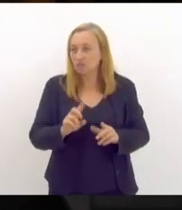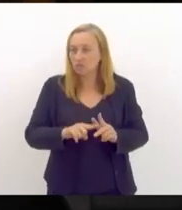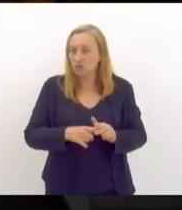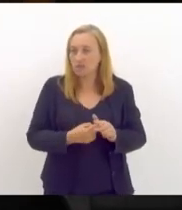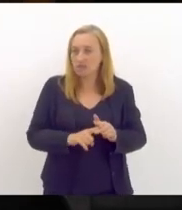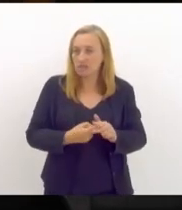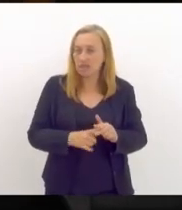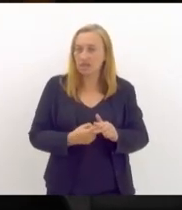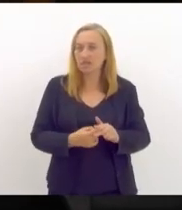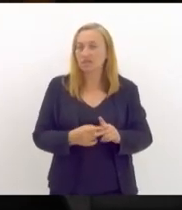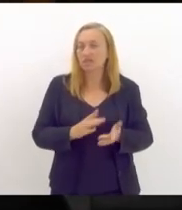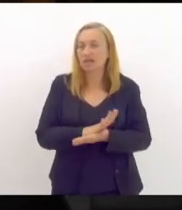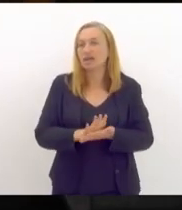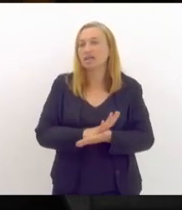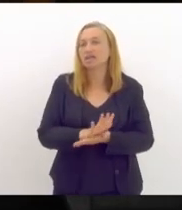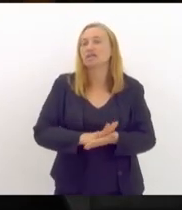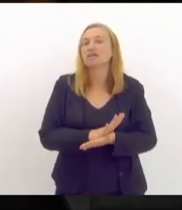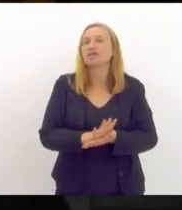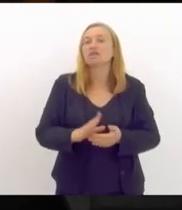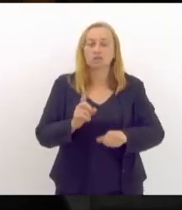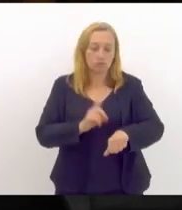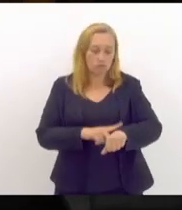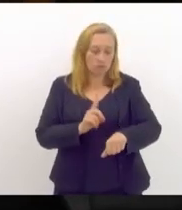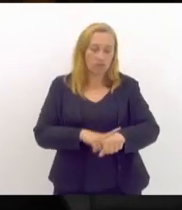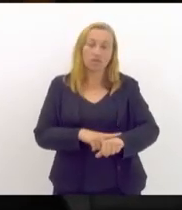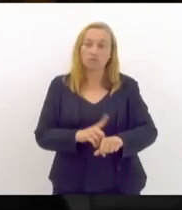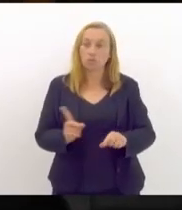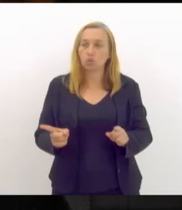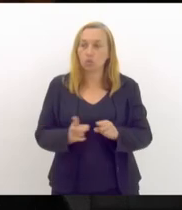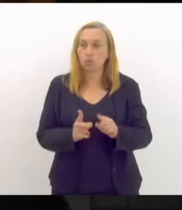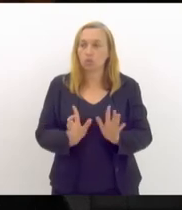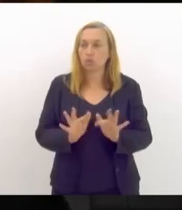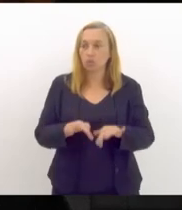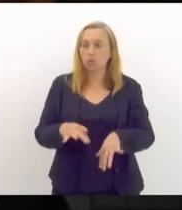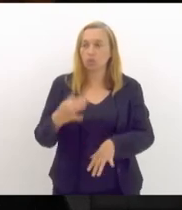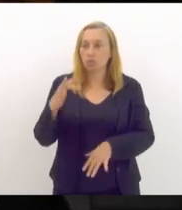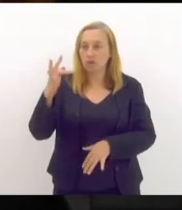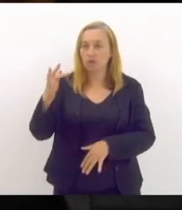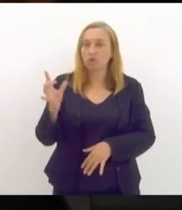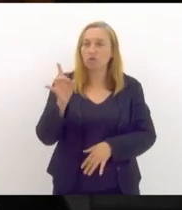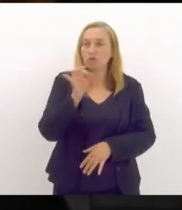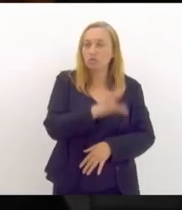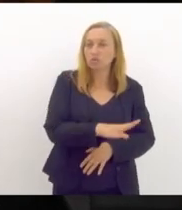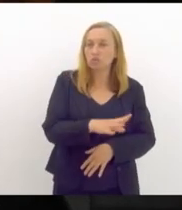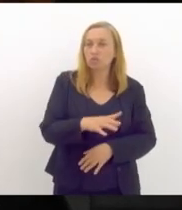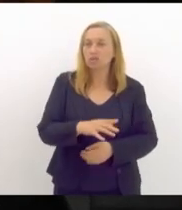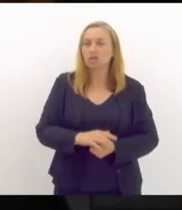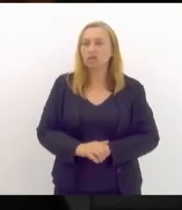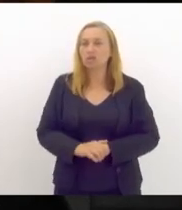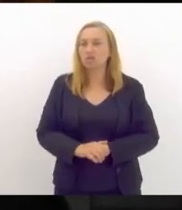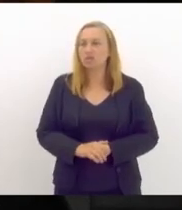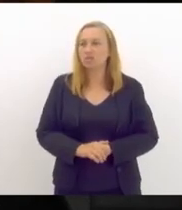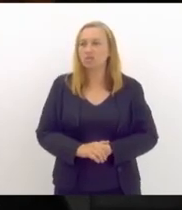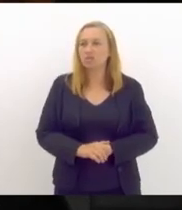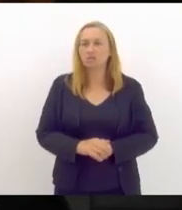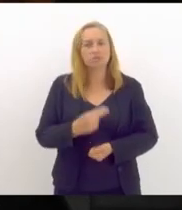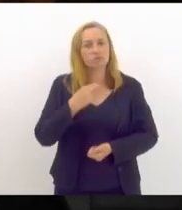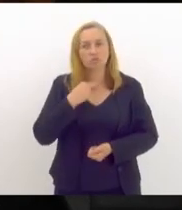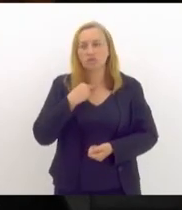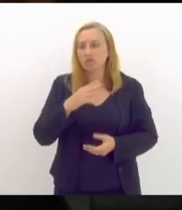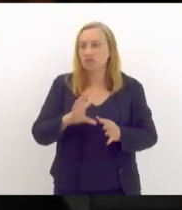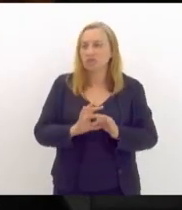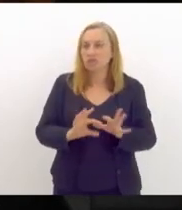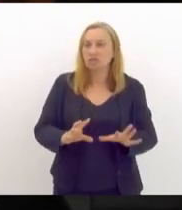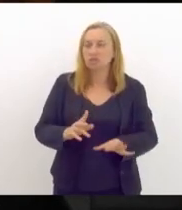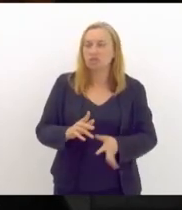já tá se esgotando eu prometi ser breve sendo que um dos últimos oradores mas eu não podia deixar